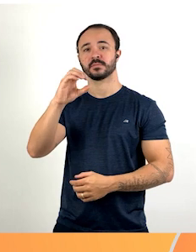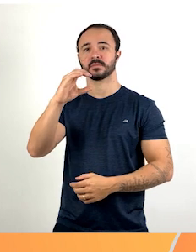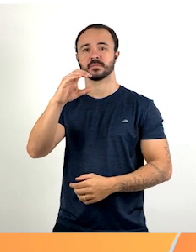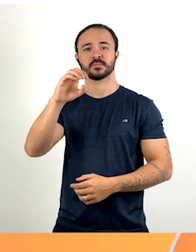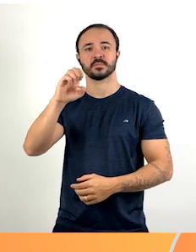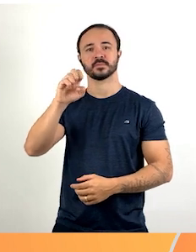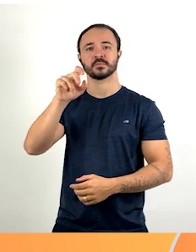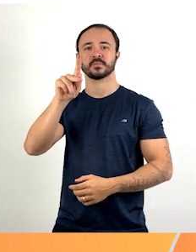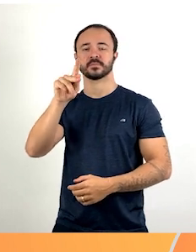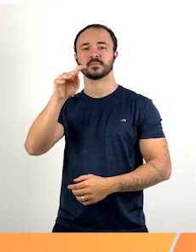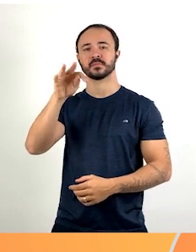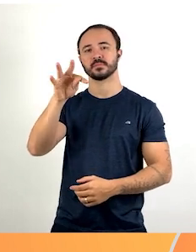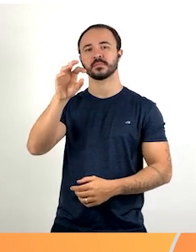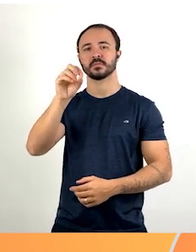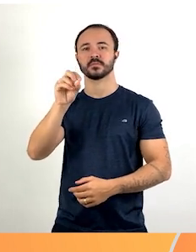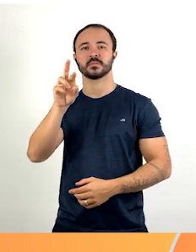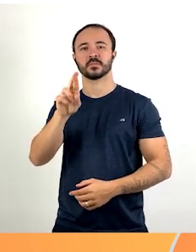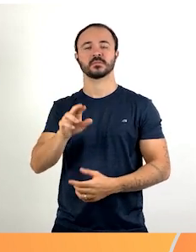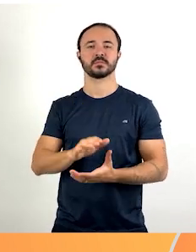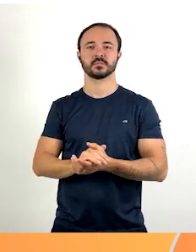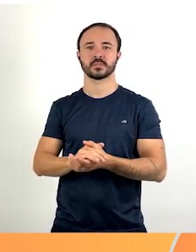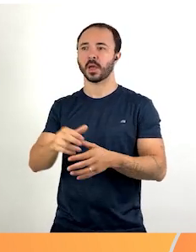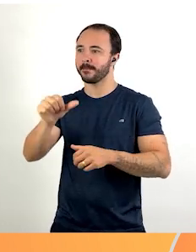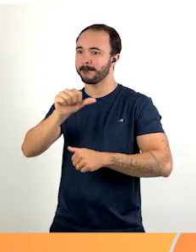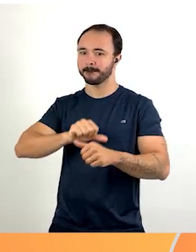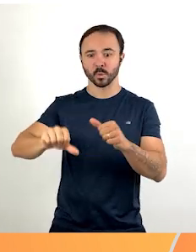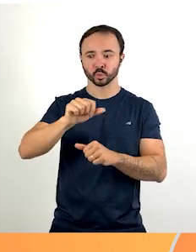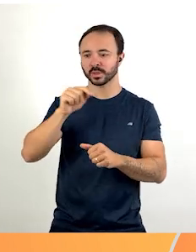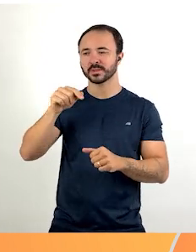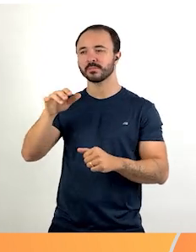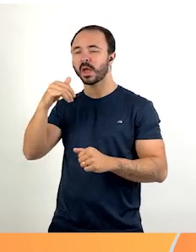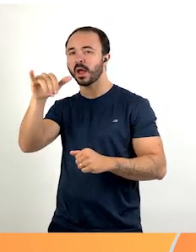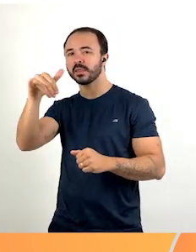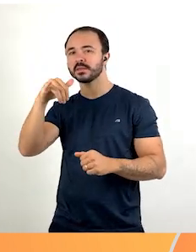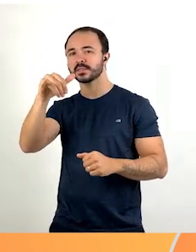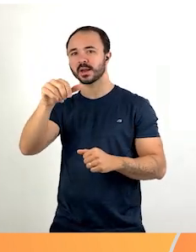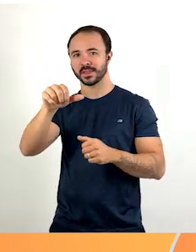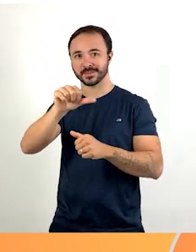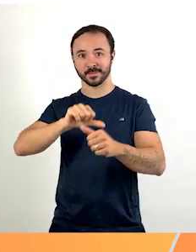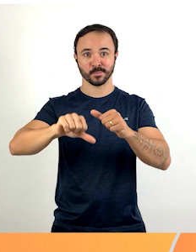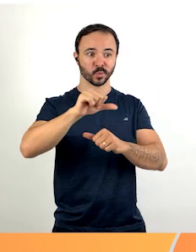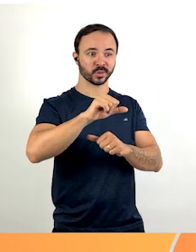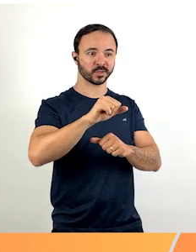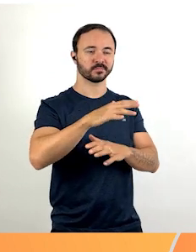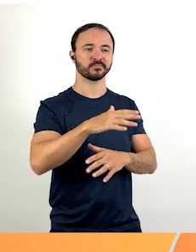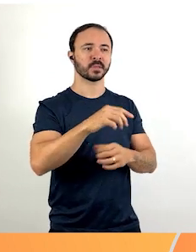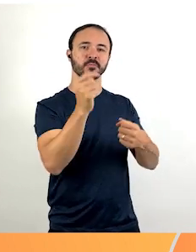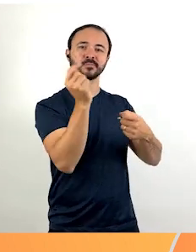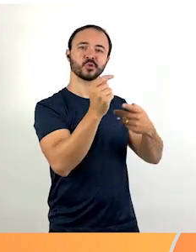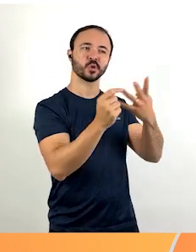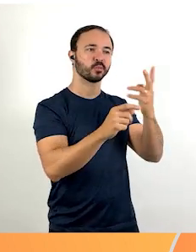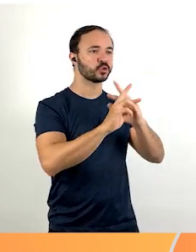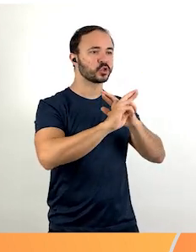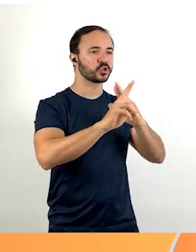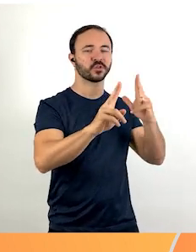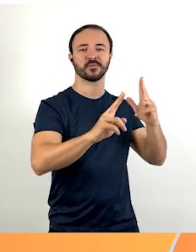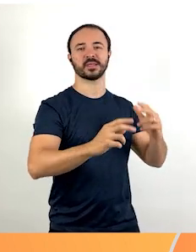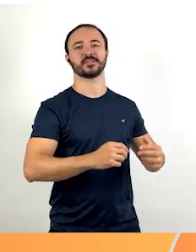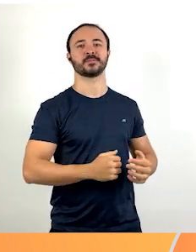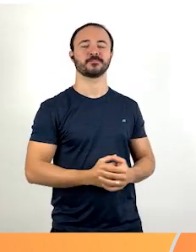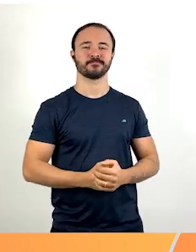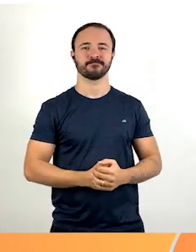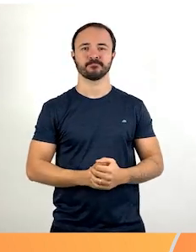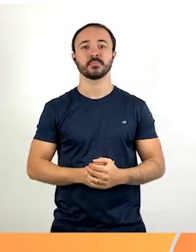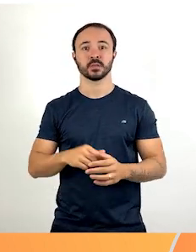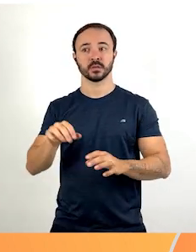Receptores. Transformam a energia elétrica presente em um circuito em outras formas de energia. Então, vamos relembrar? Receptores transformam um